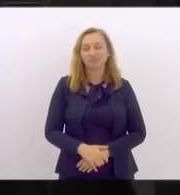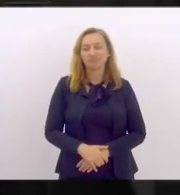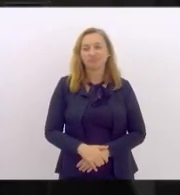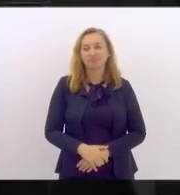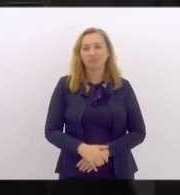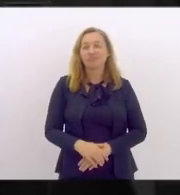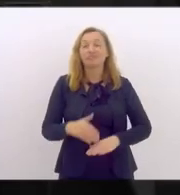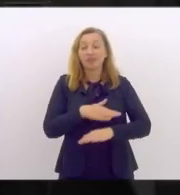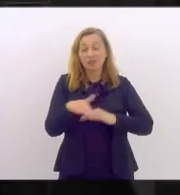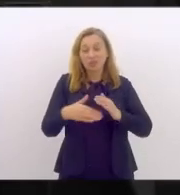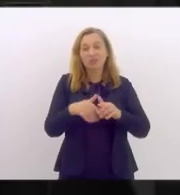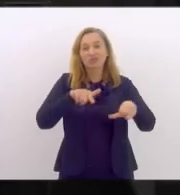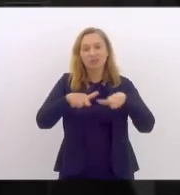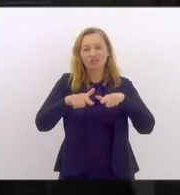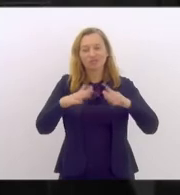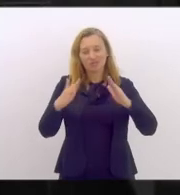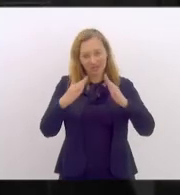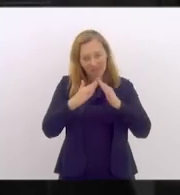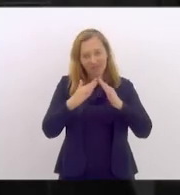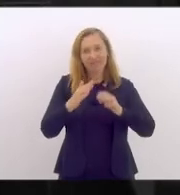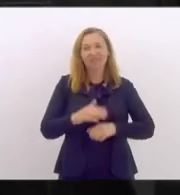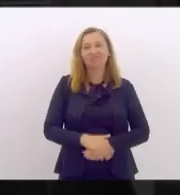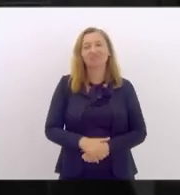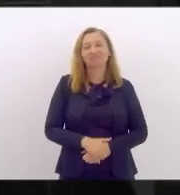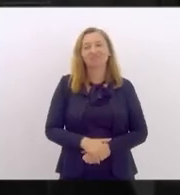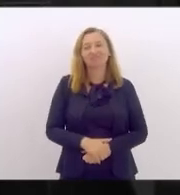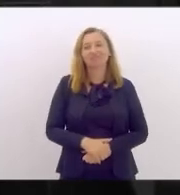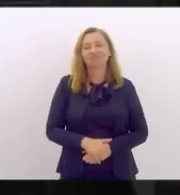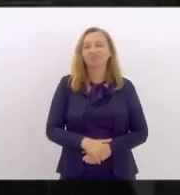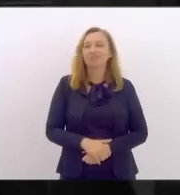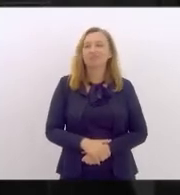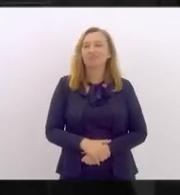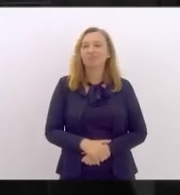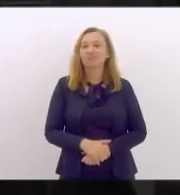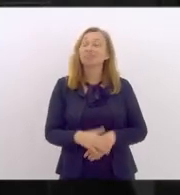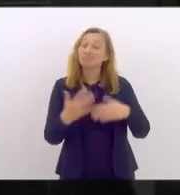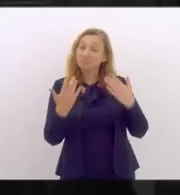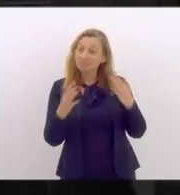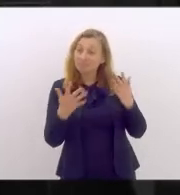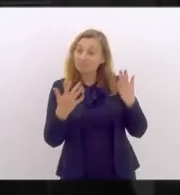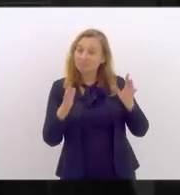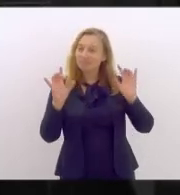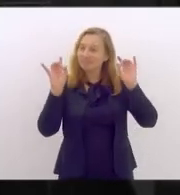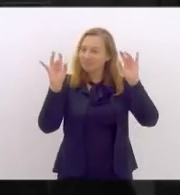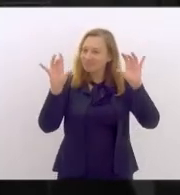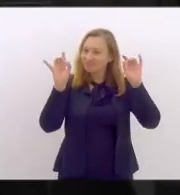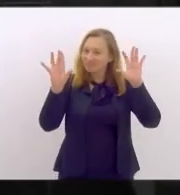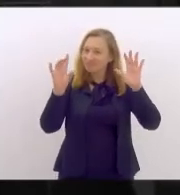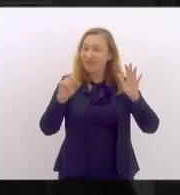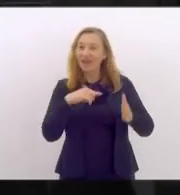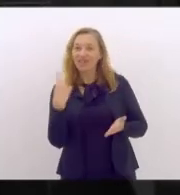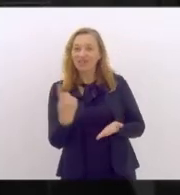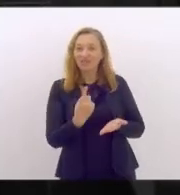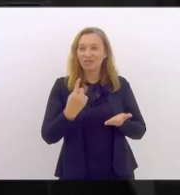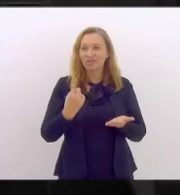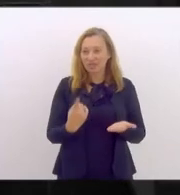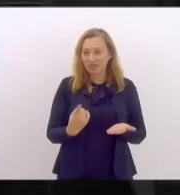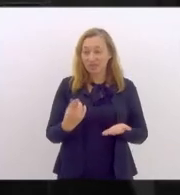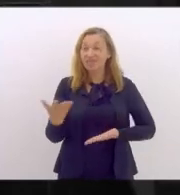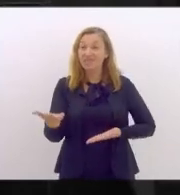trabalhadores desta casa e trabalhadoras saudando especialmente a nossa servidora